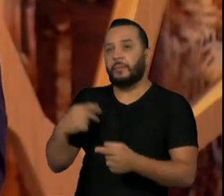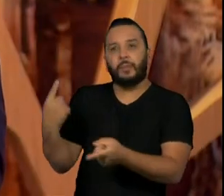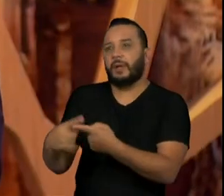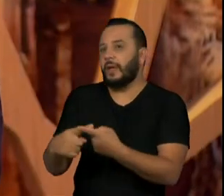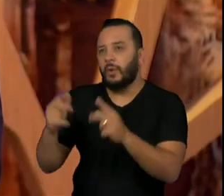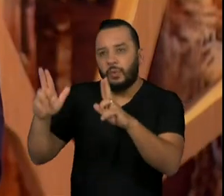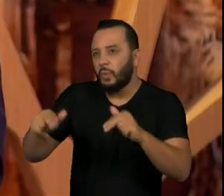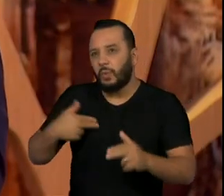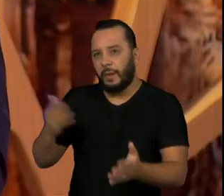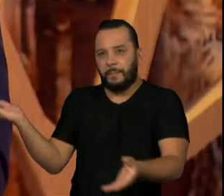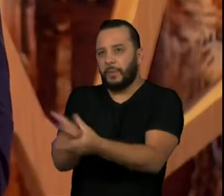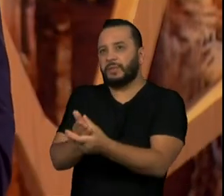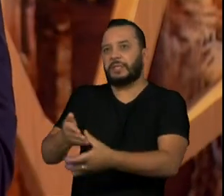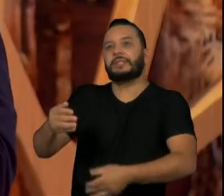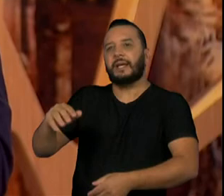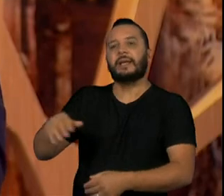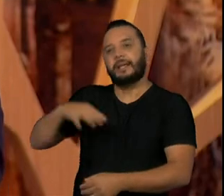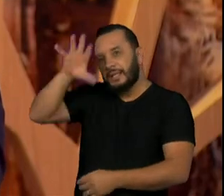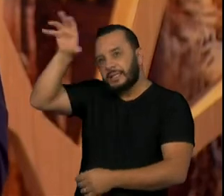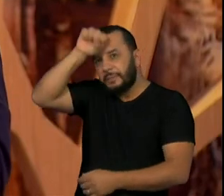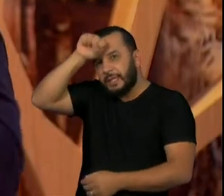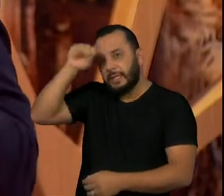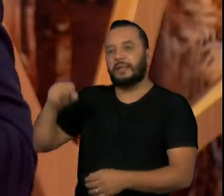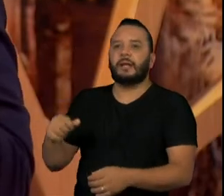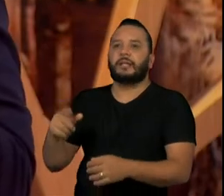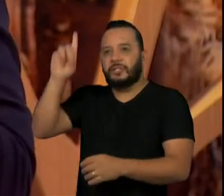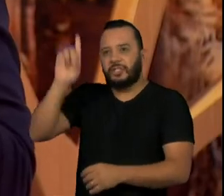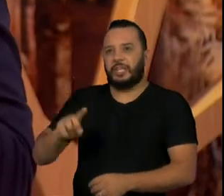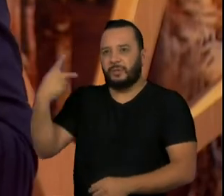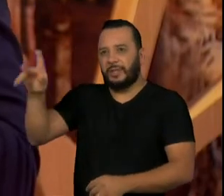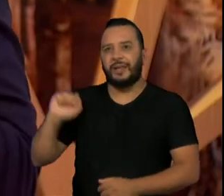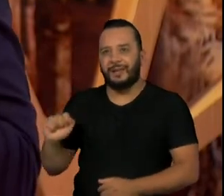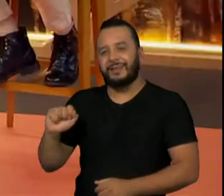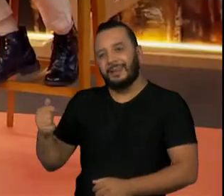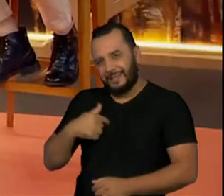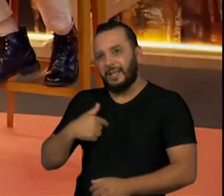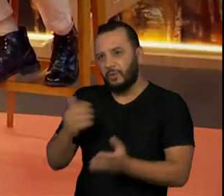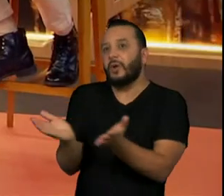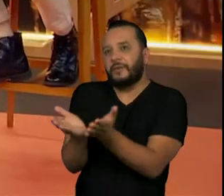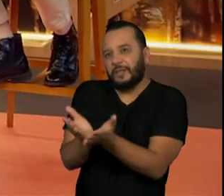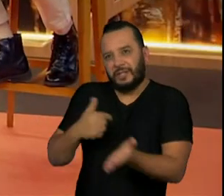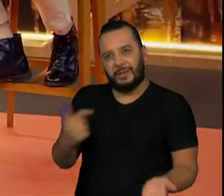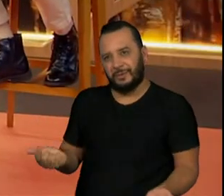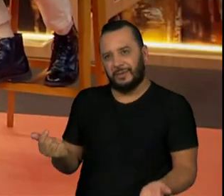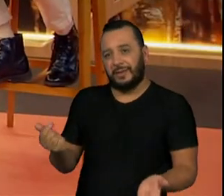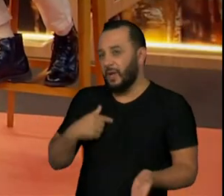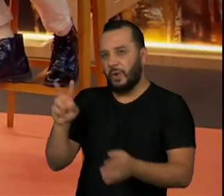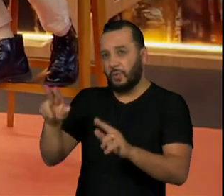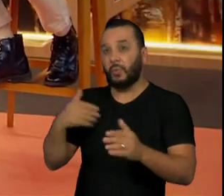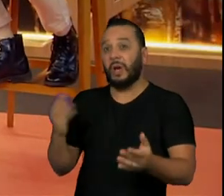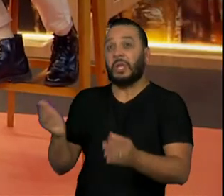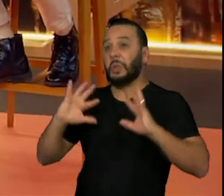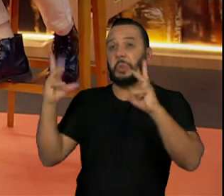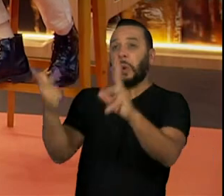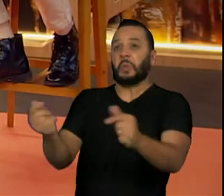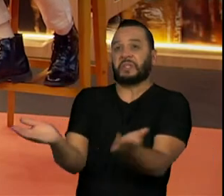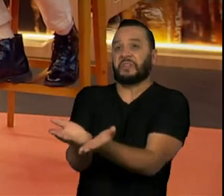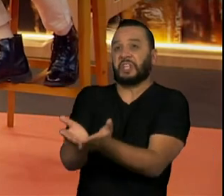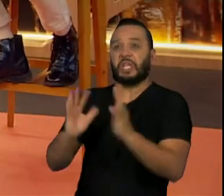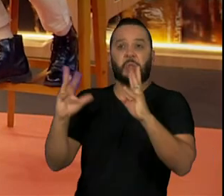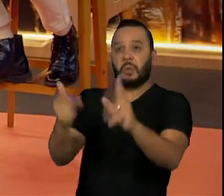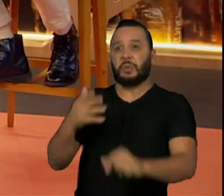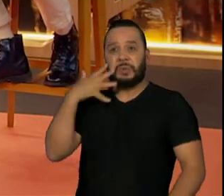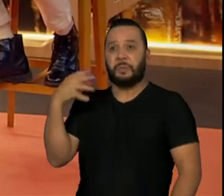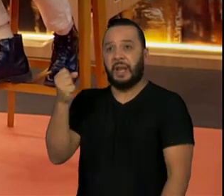espírita à justiça por causa do direito dele, e eu sou um evangélico. Então, quando falo assim, os evangélicos nos levaram,